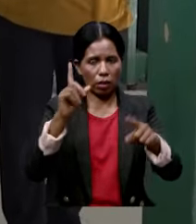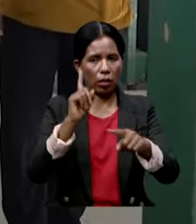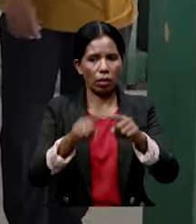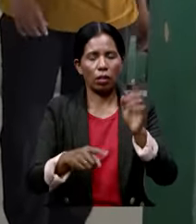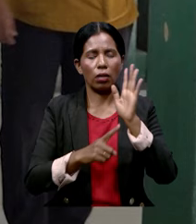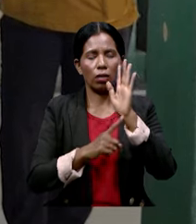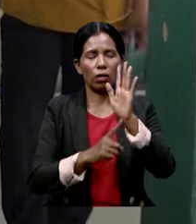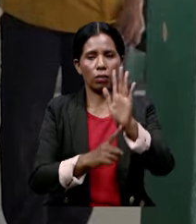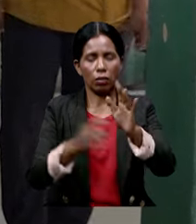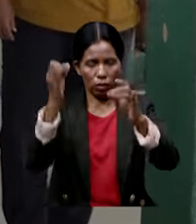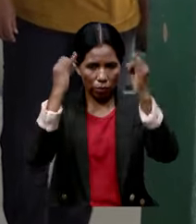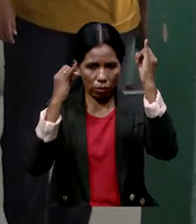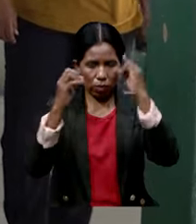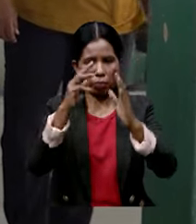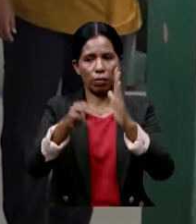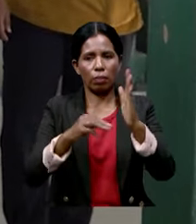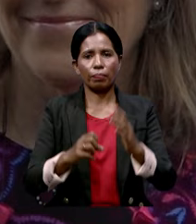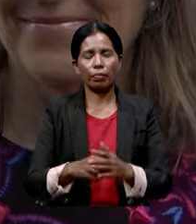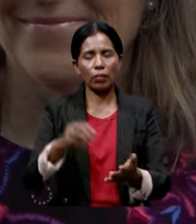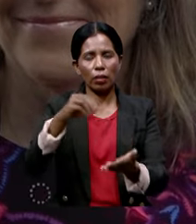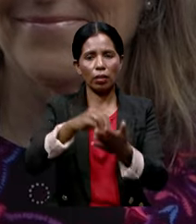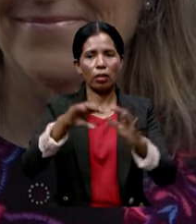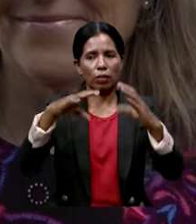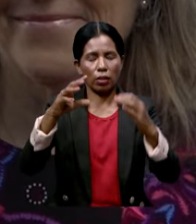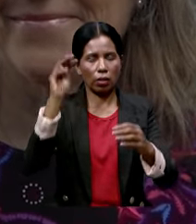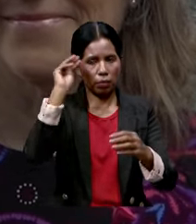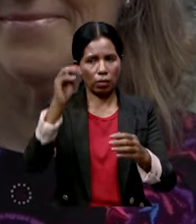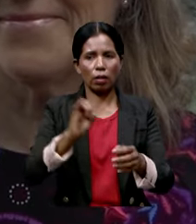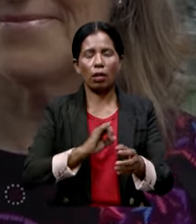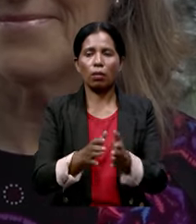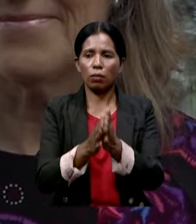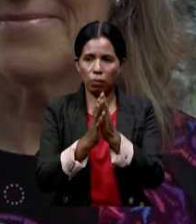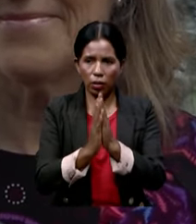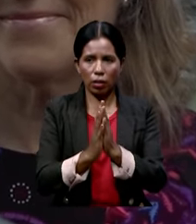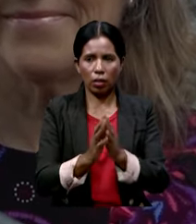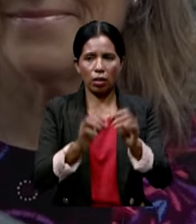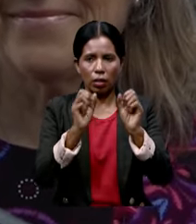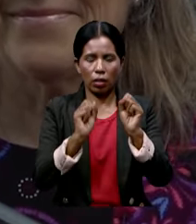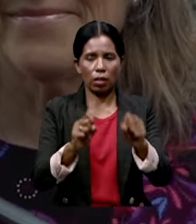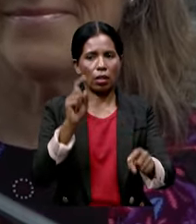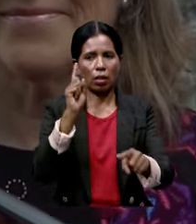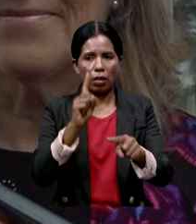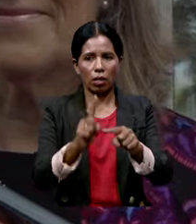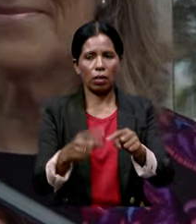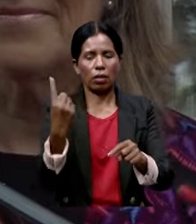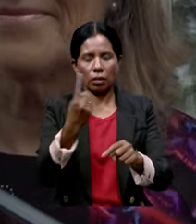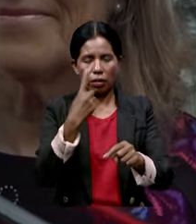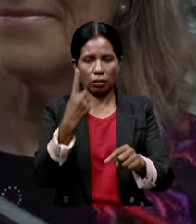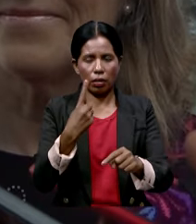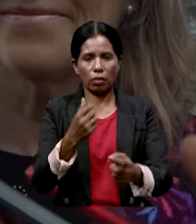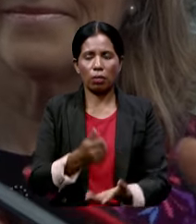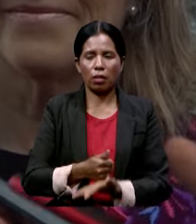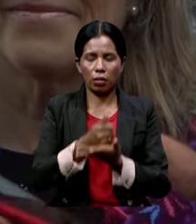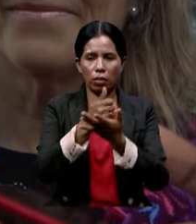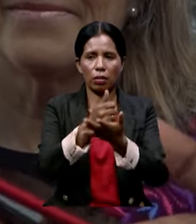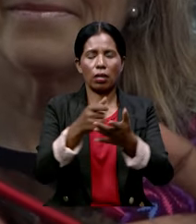foi informação ba média. Ao e a Conselho de Ministros, ao sempre funciona ba ministro Cira, para ato na fatin atende.